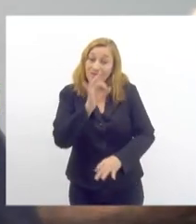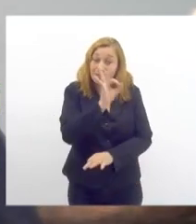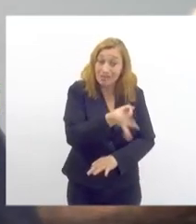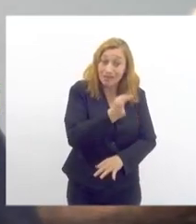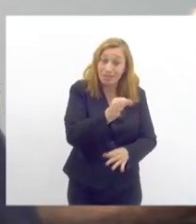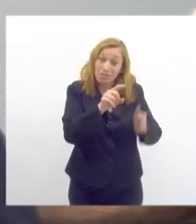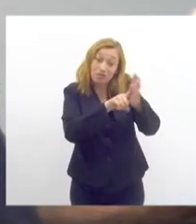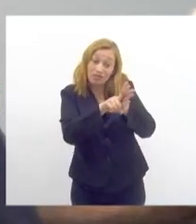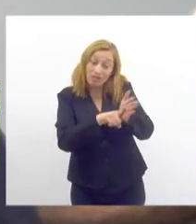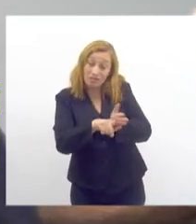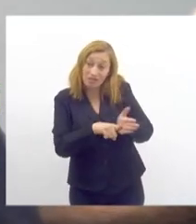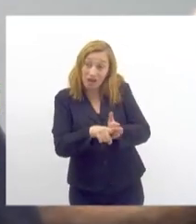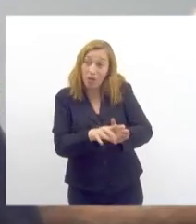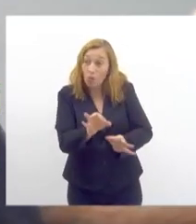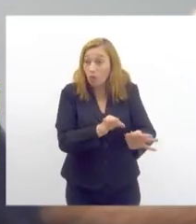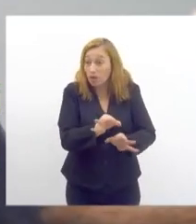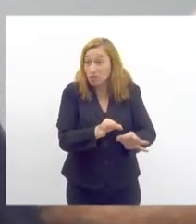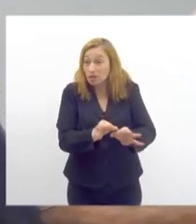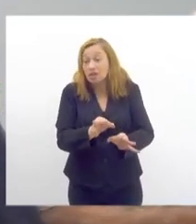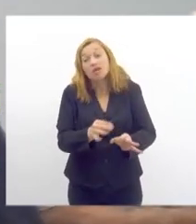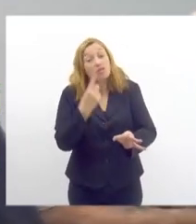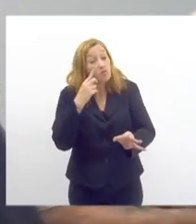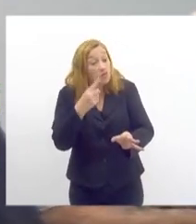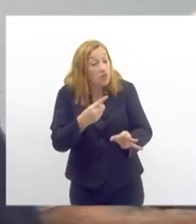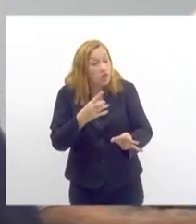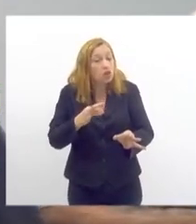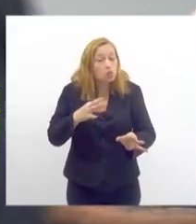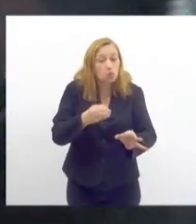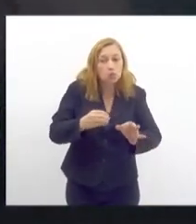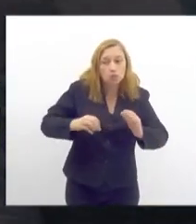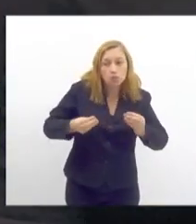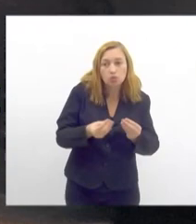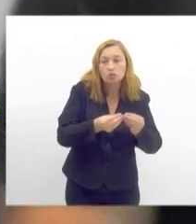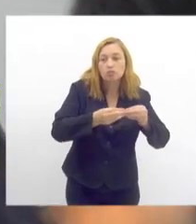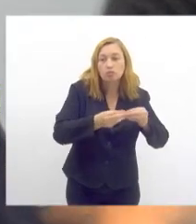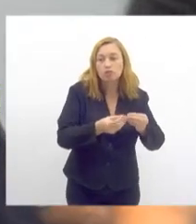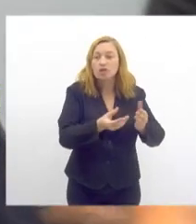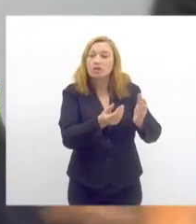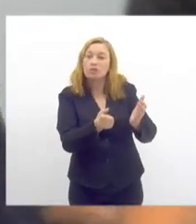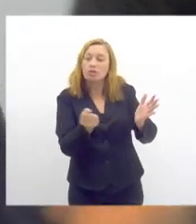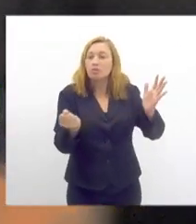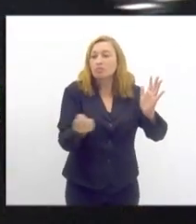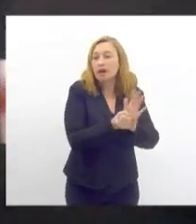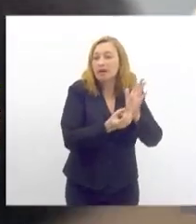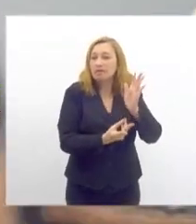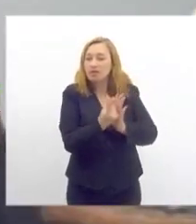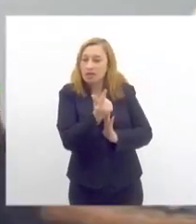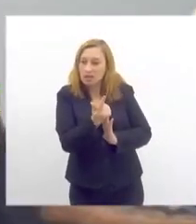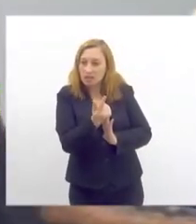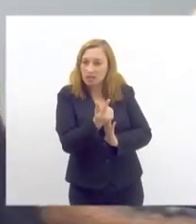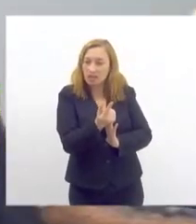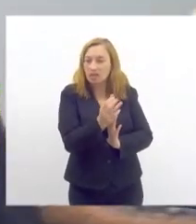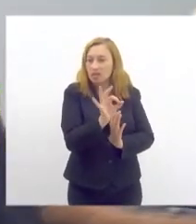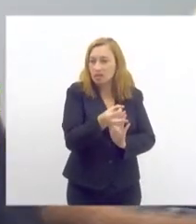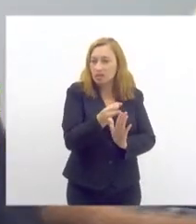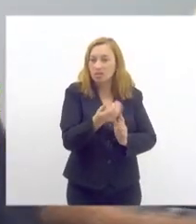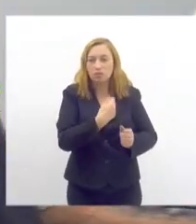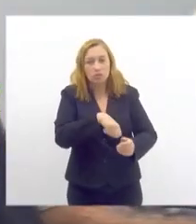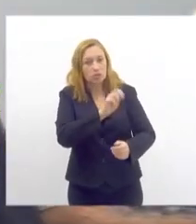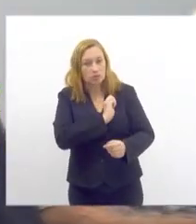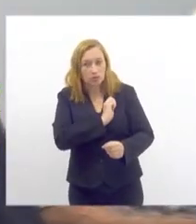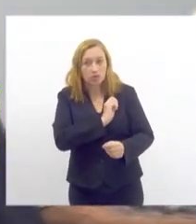também analisar o plano e tem que verificar os seus impactos financeiros, orçamentários e legais, principalmente por conta do regime de recuperação